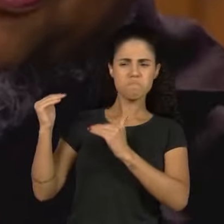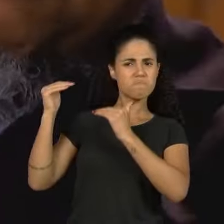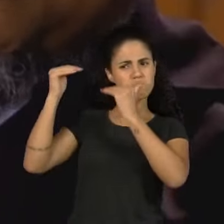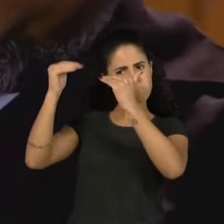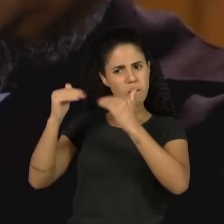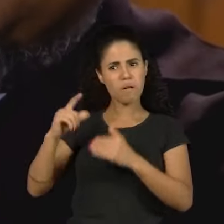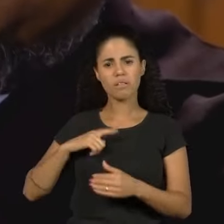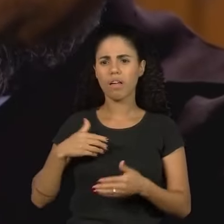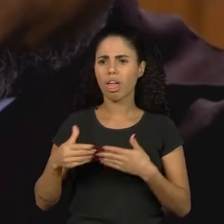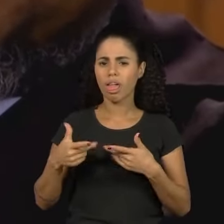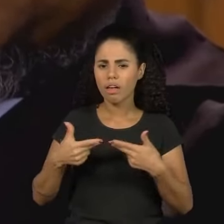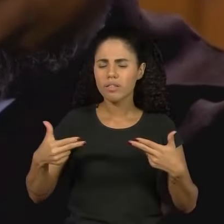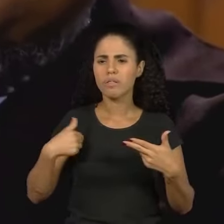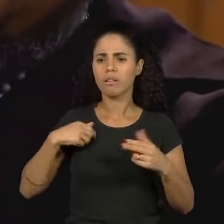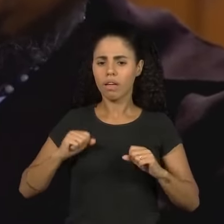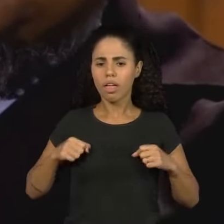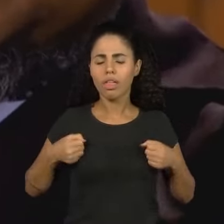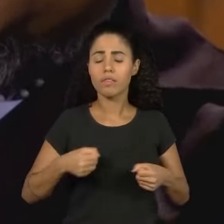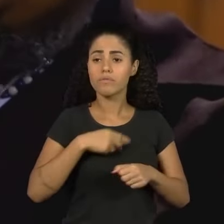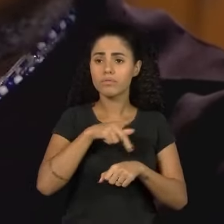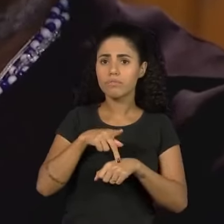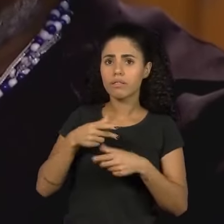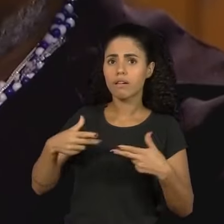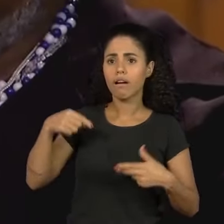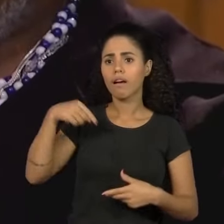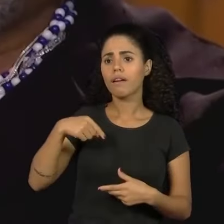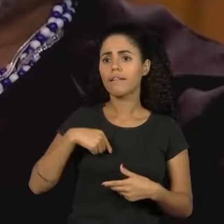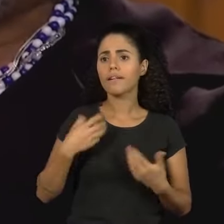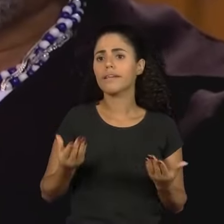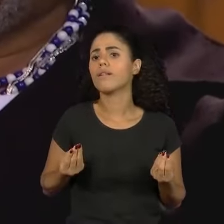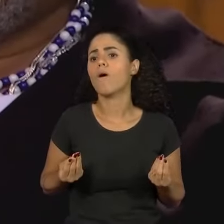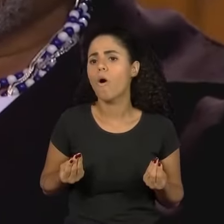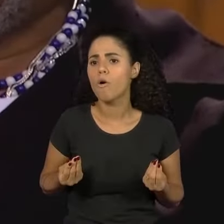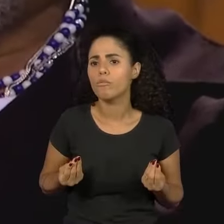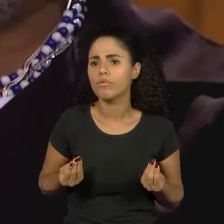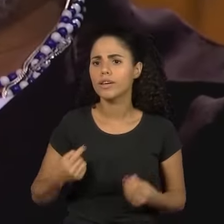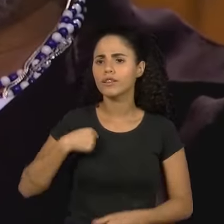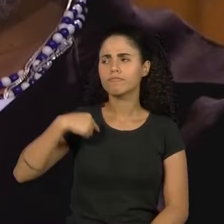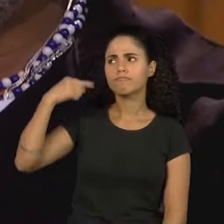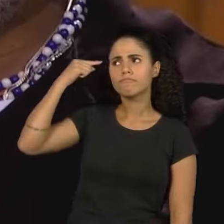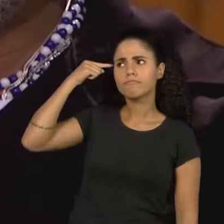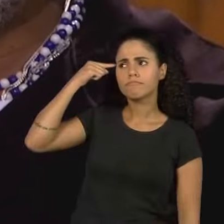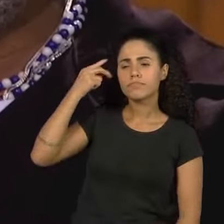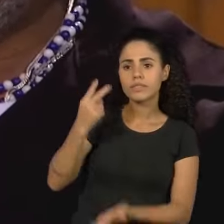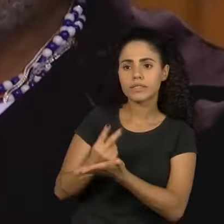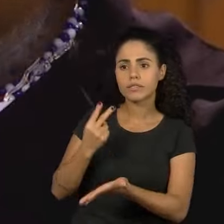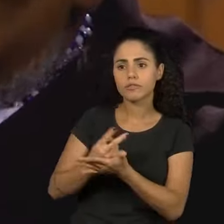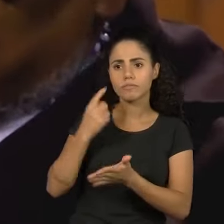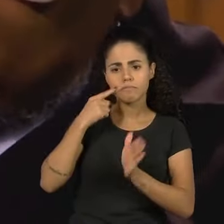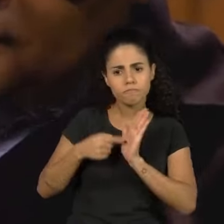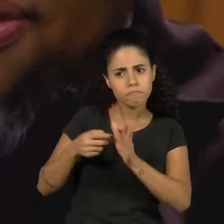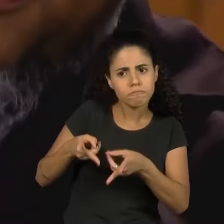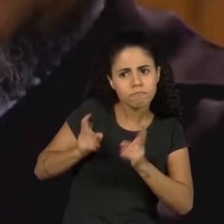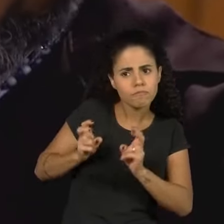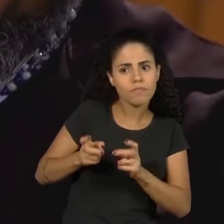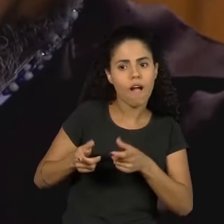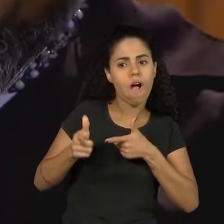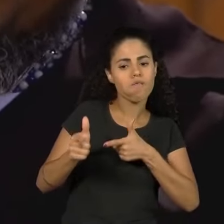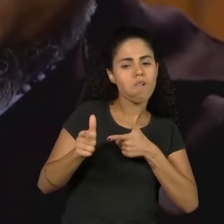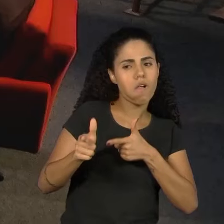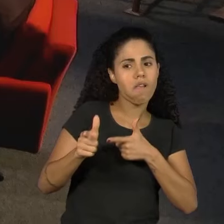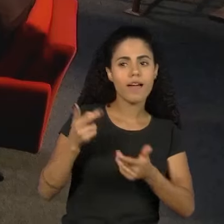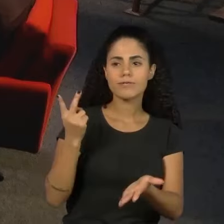que e tal que bababá que defende o país e aqui os caras são os caras que entregam Eu falo sempre com uma com uma uma provocação